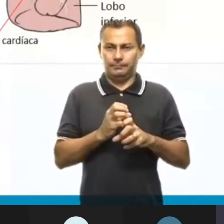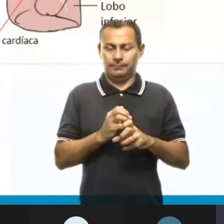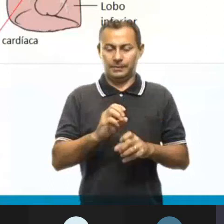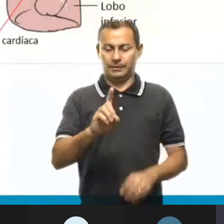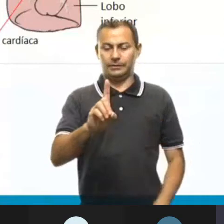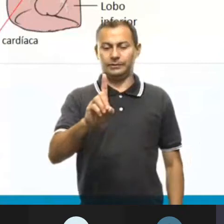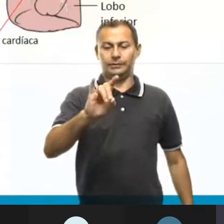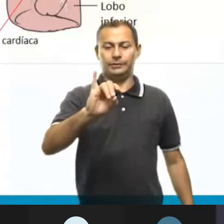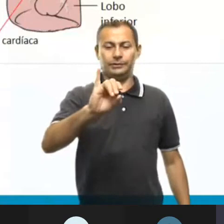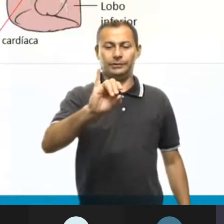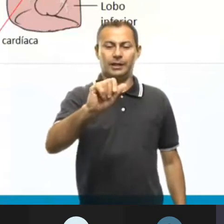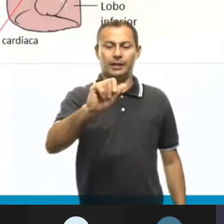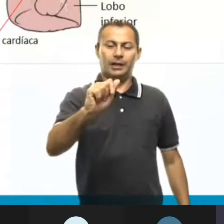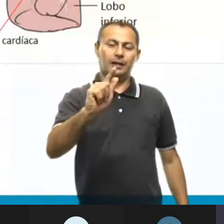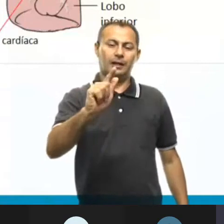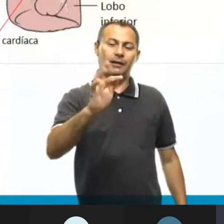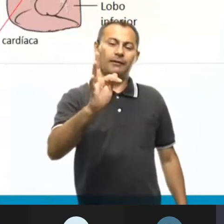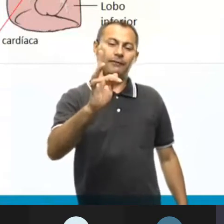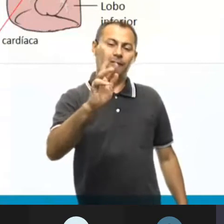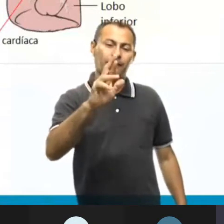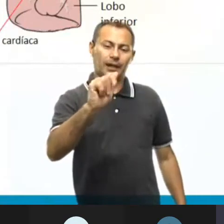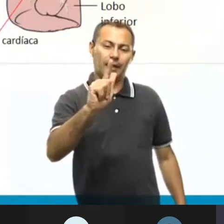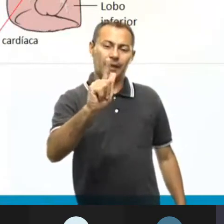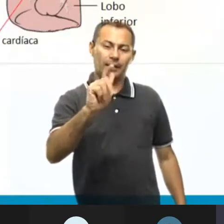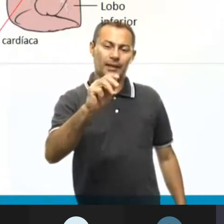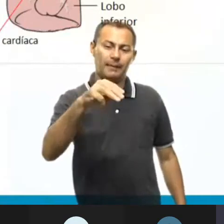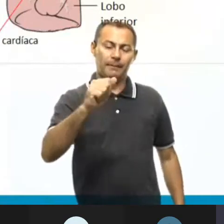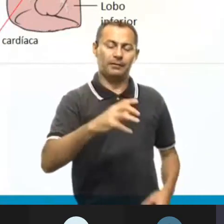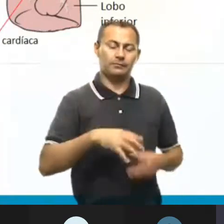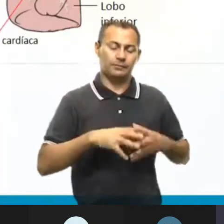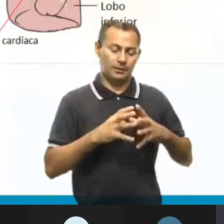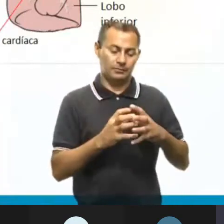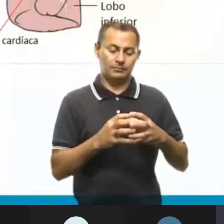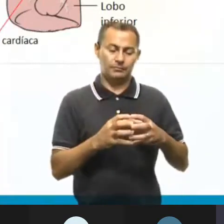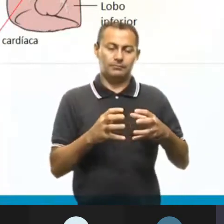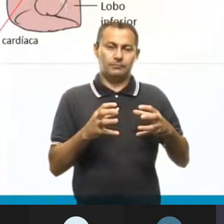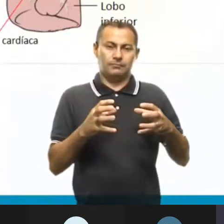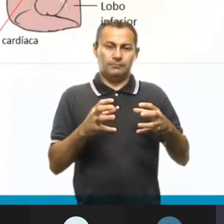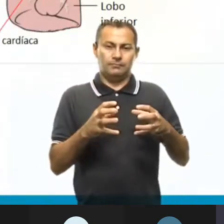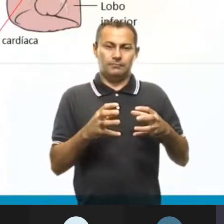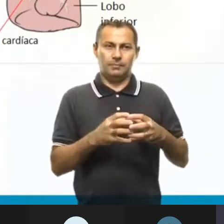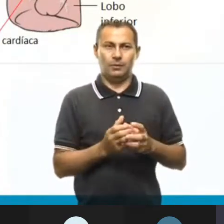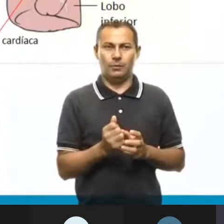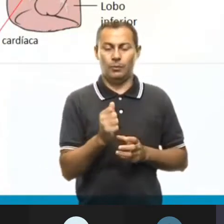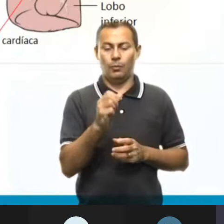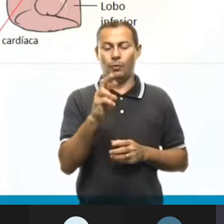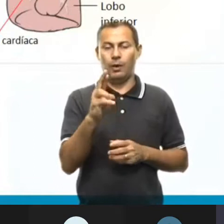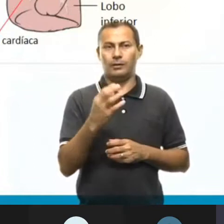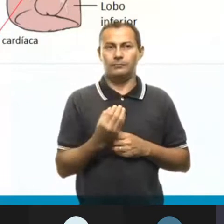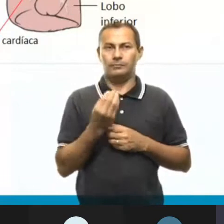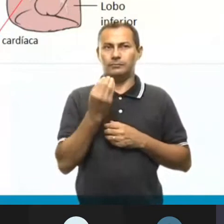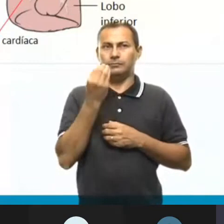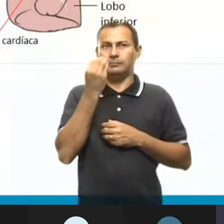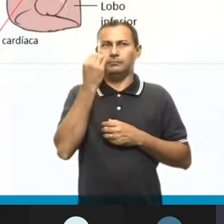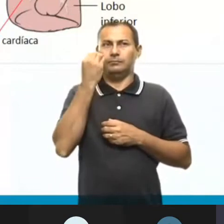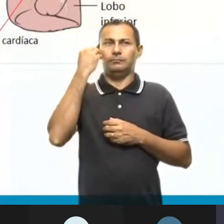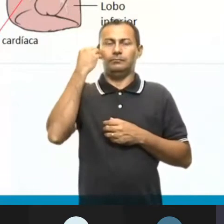do diafragma, é que vai, né, nos promover a inspiração. Então, o meu ar, ó, entrou aqui na minha